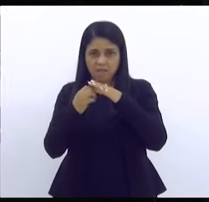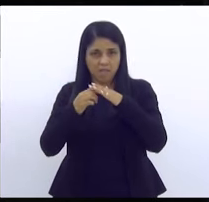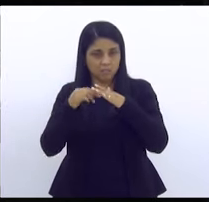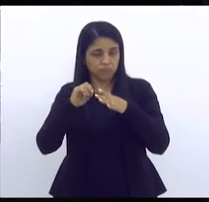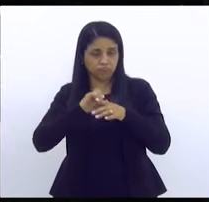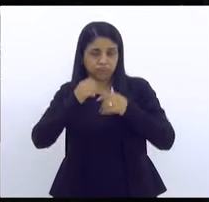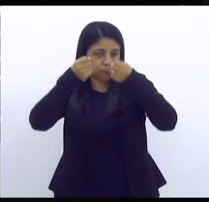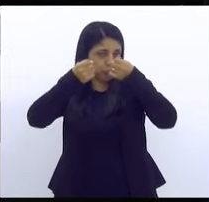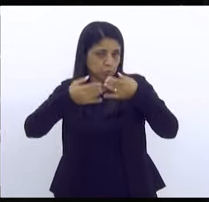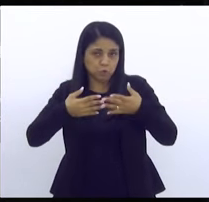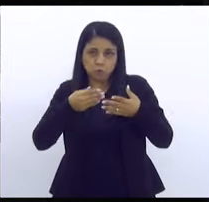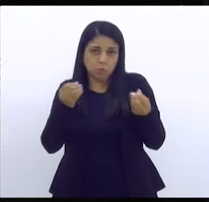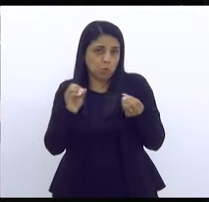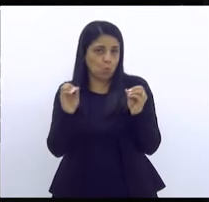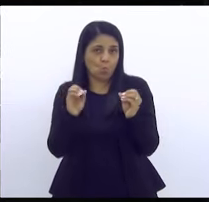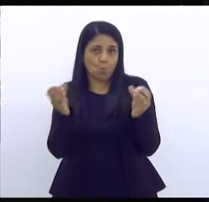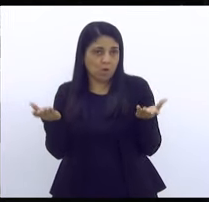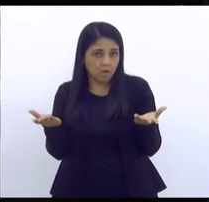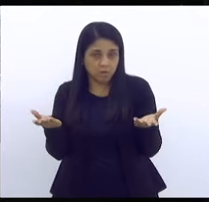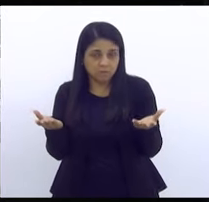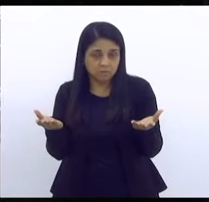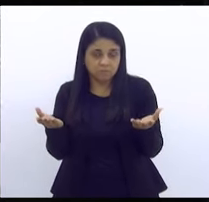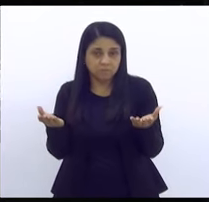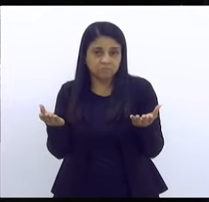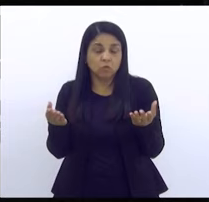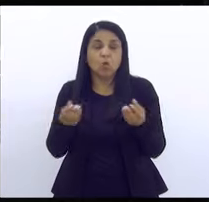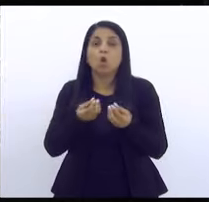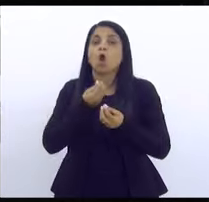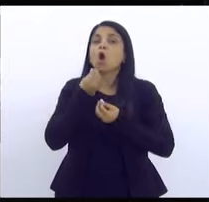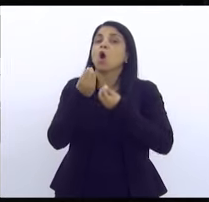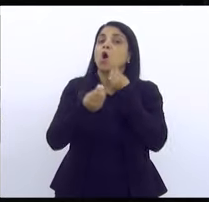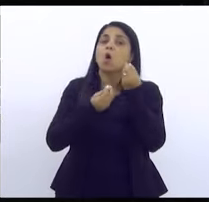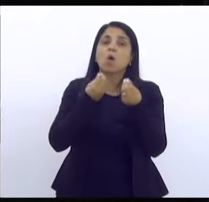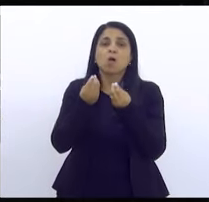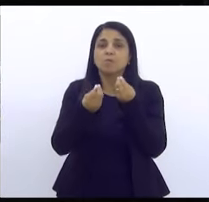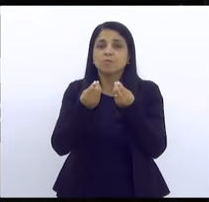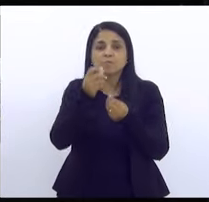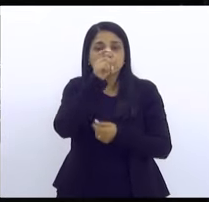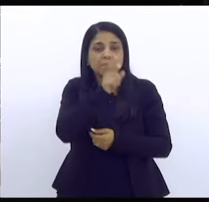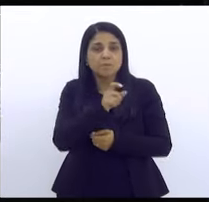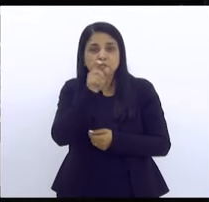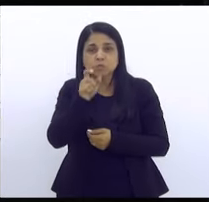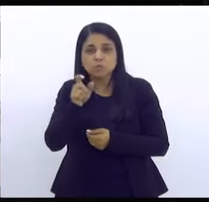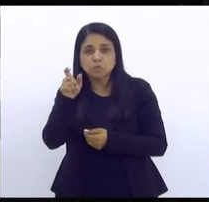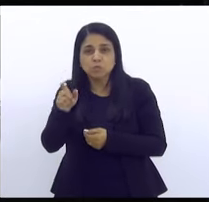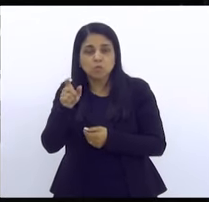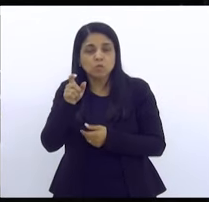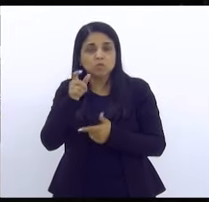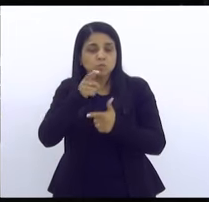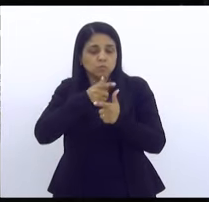manifestaram, como que fica a situação das pessoas com problemas